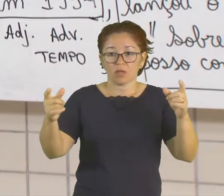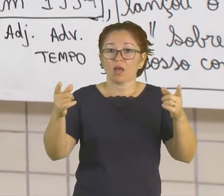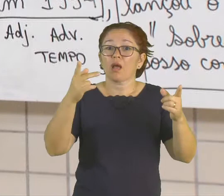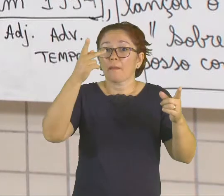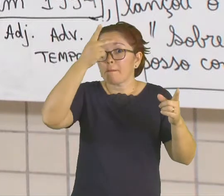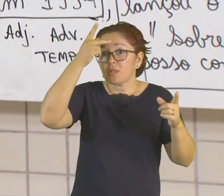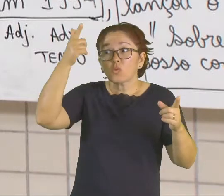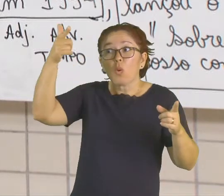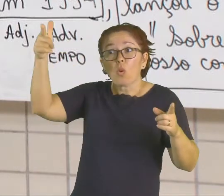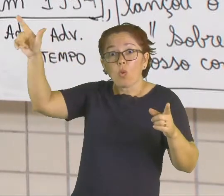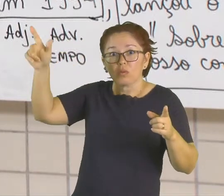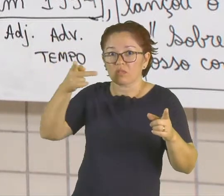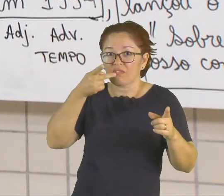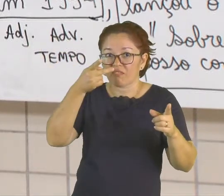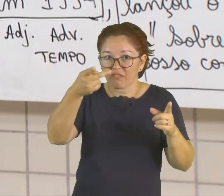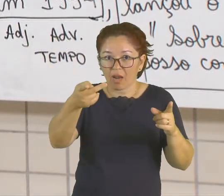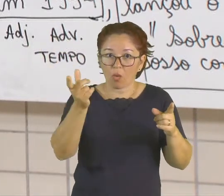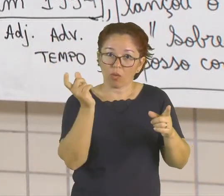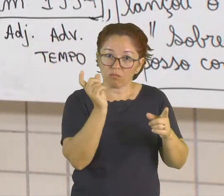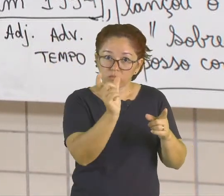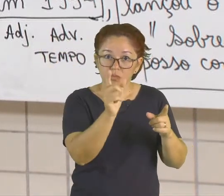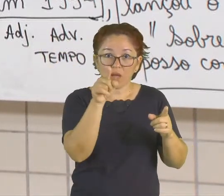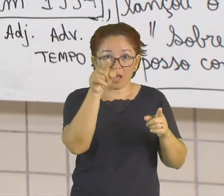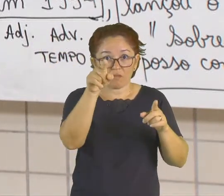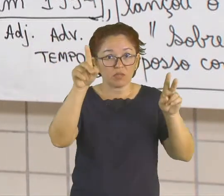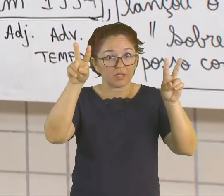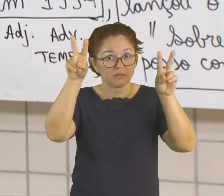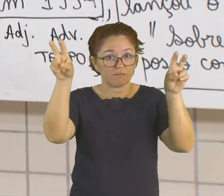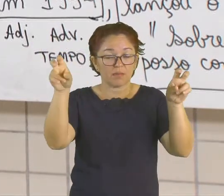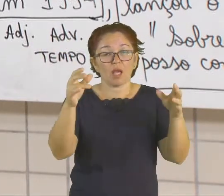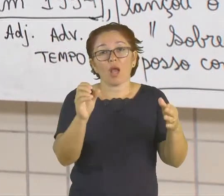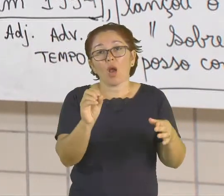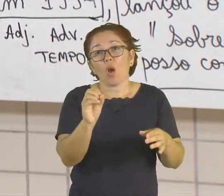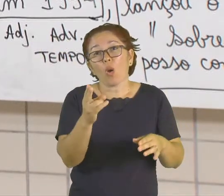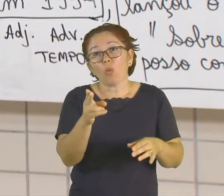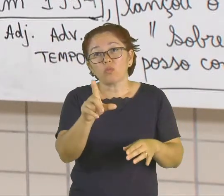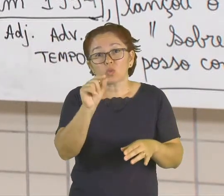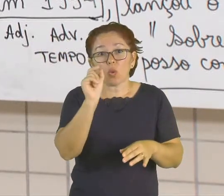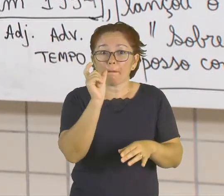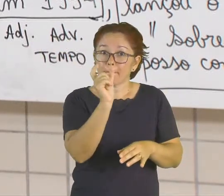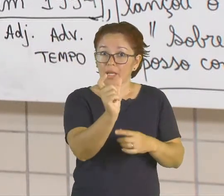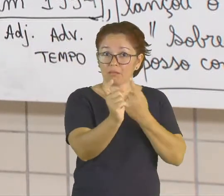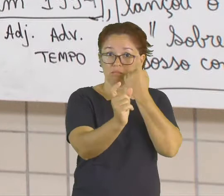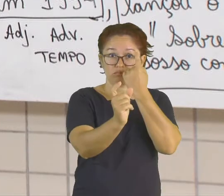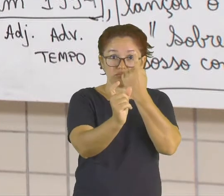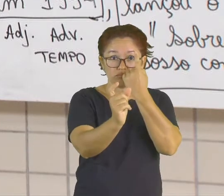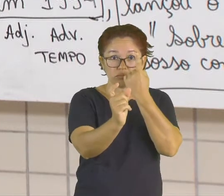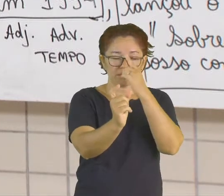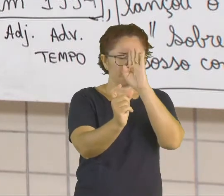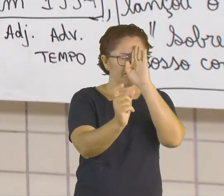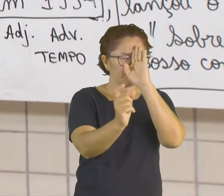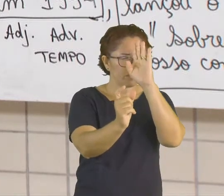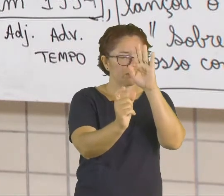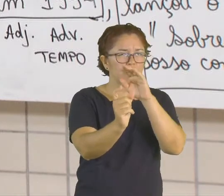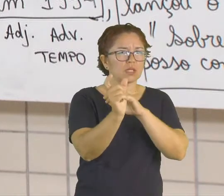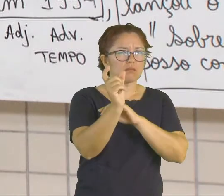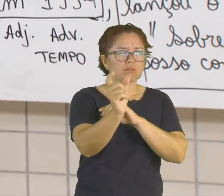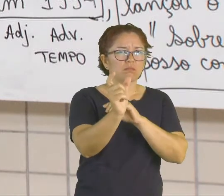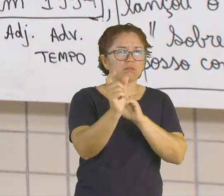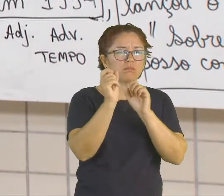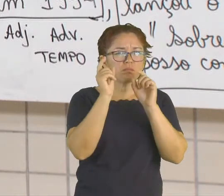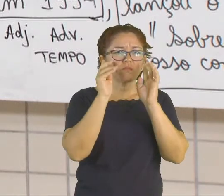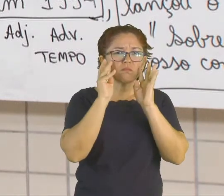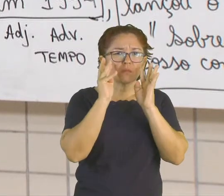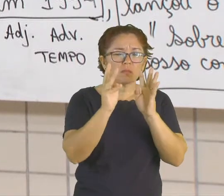que você já colocou ela entre aspas. Se você for destacar alguma palavra, ou se tem alguma palavra que tem que ser destacada dentro dessa frase, então você